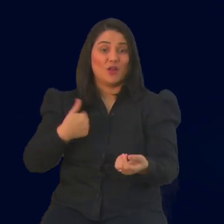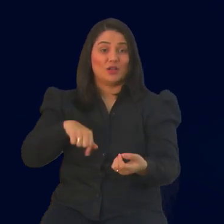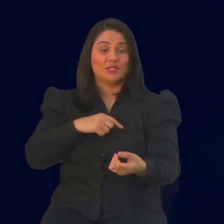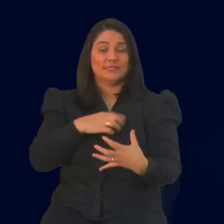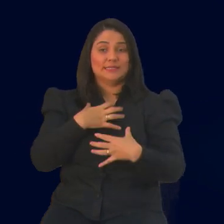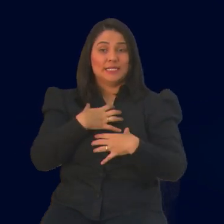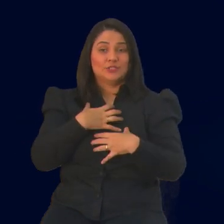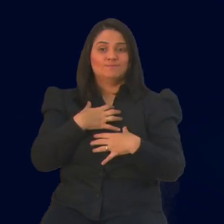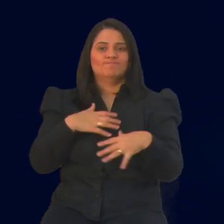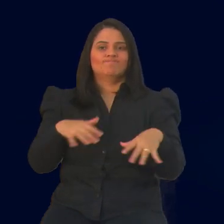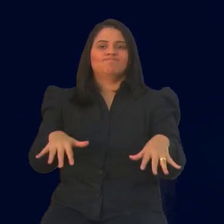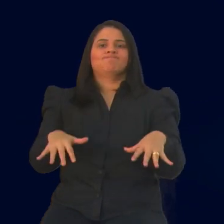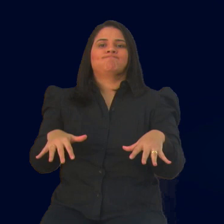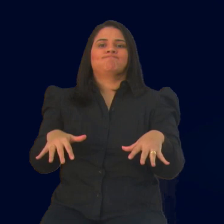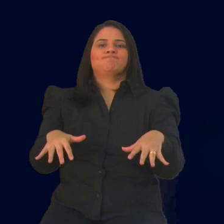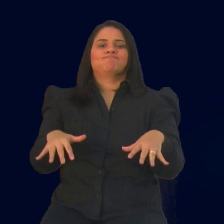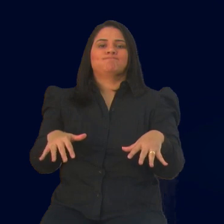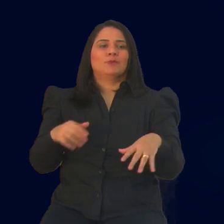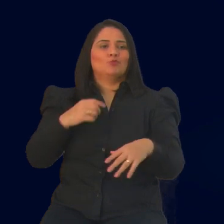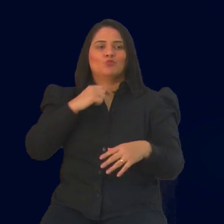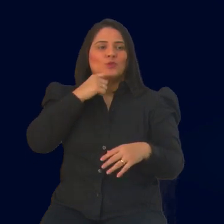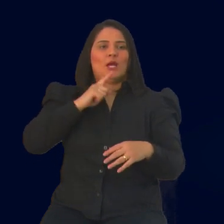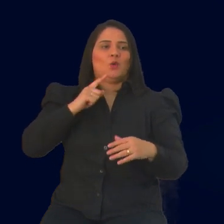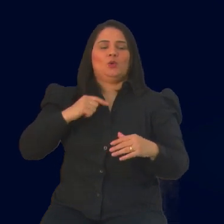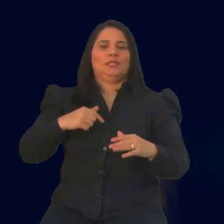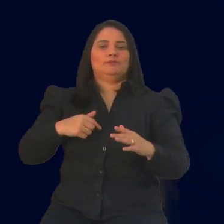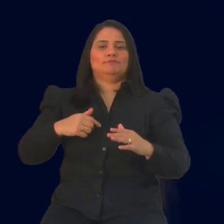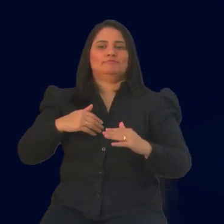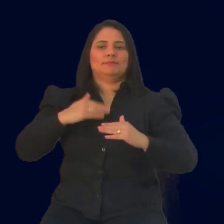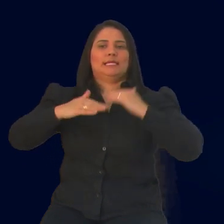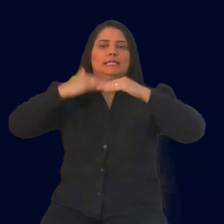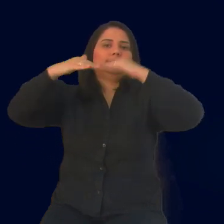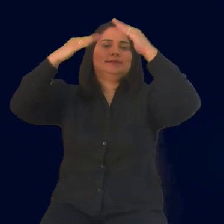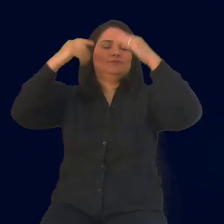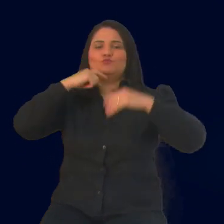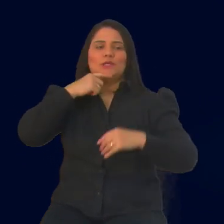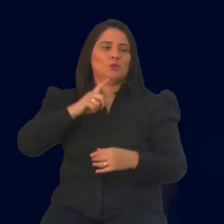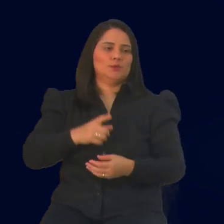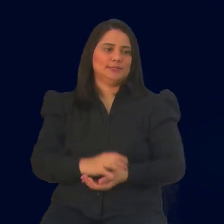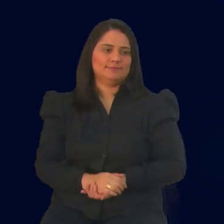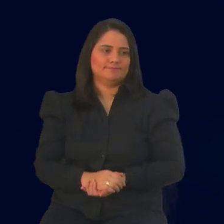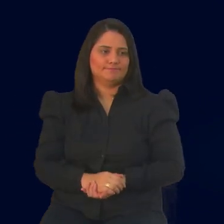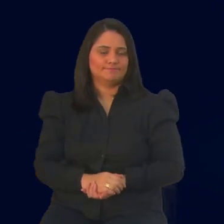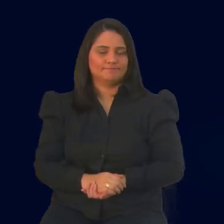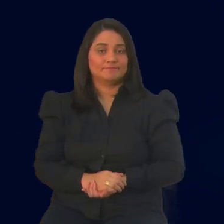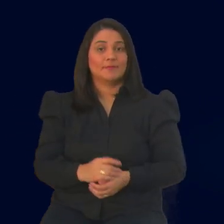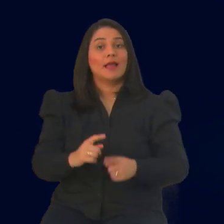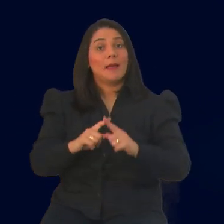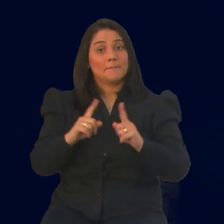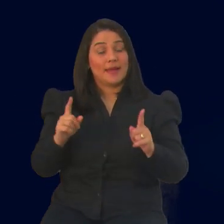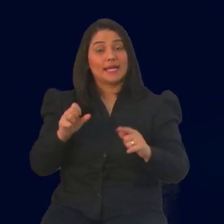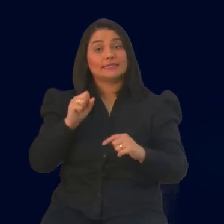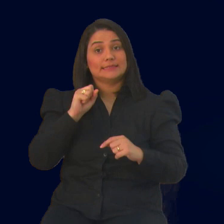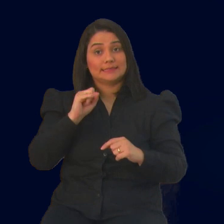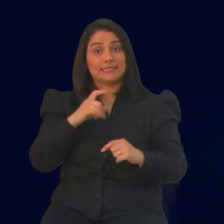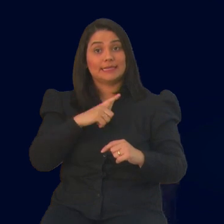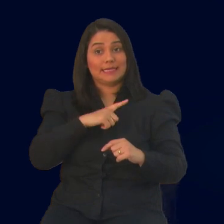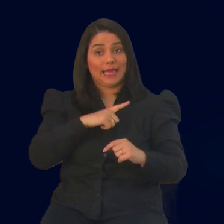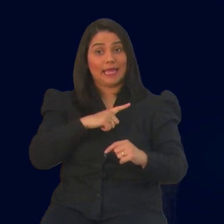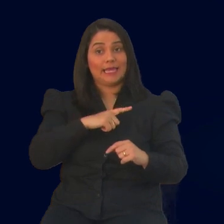nos impede de crescer. Mas quando você consegue alimentar a voz